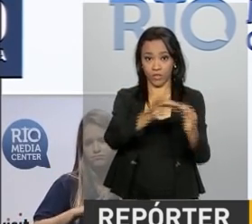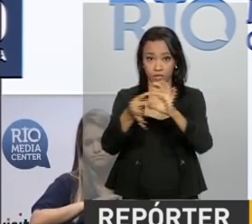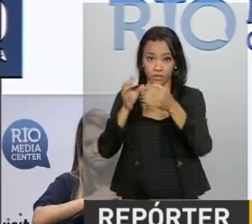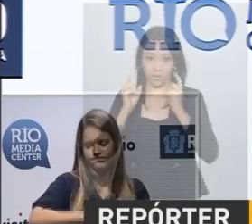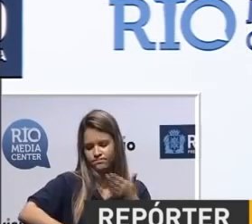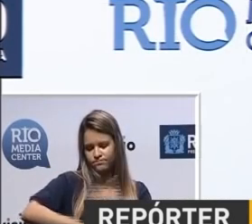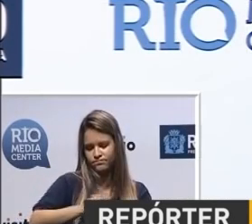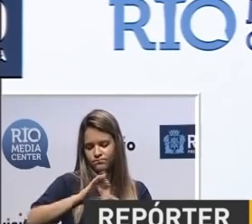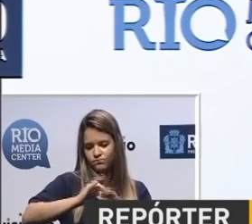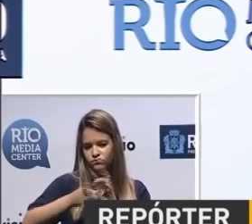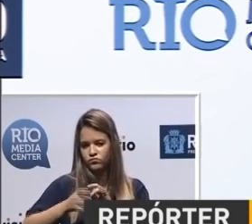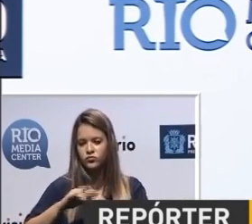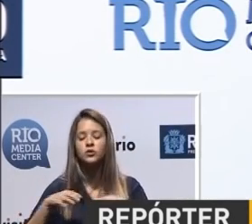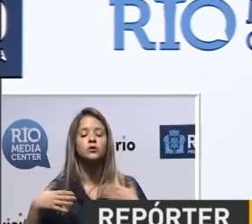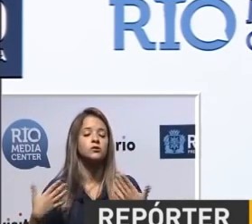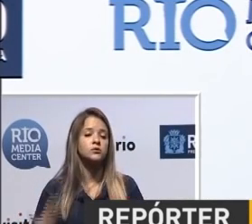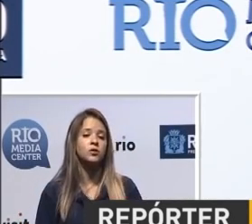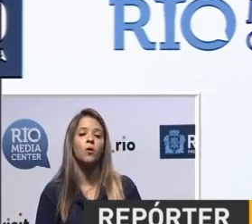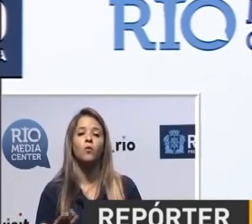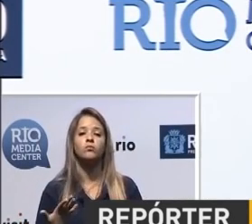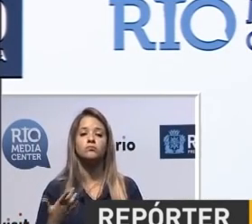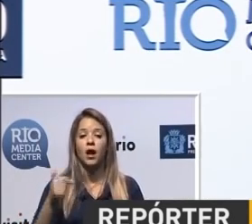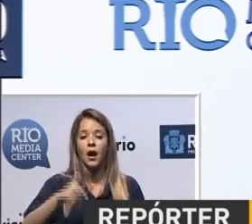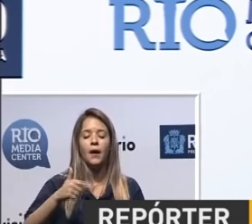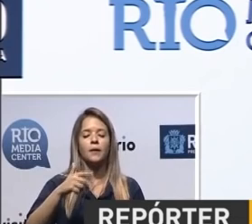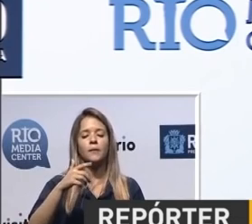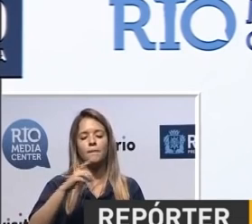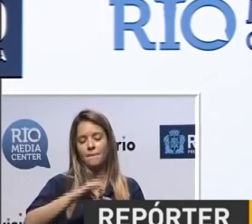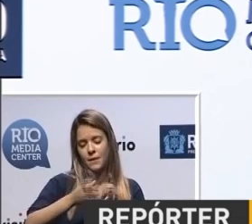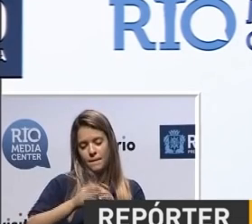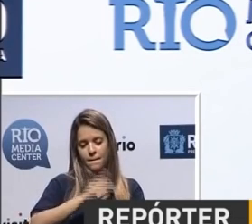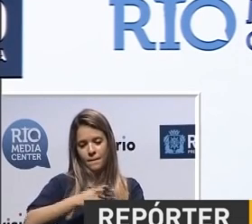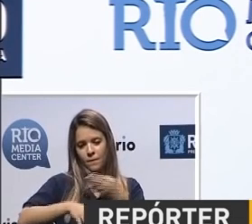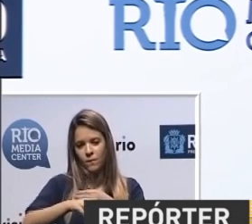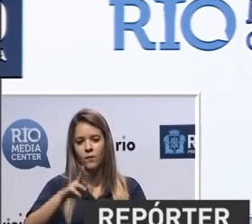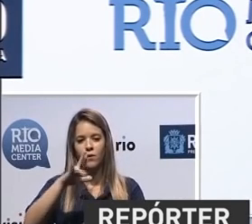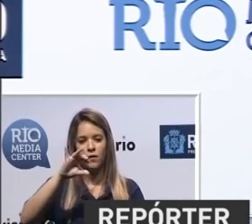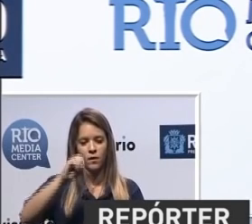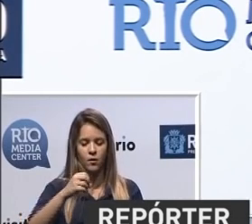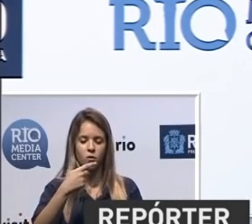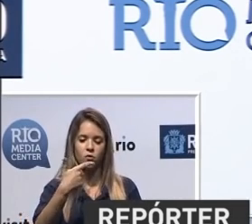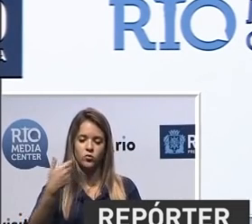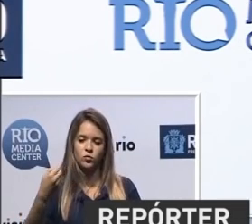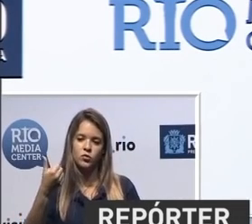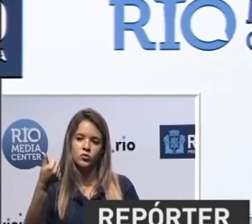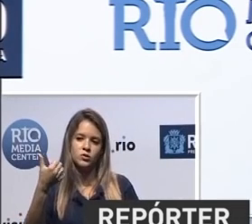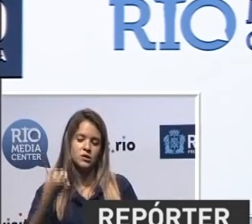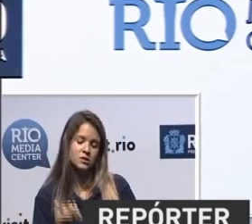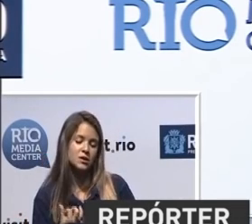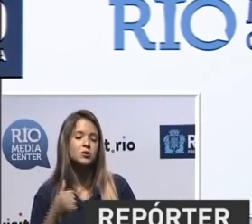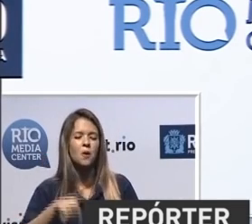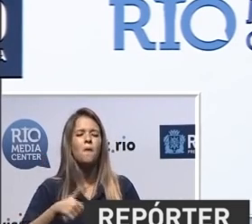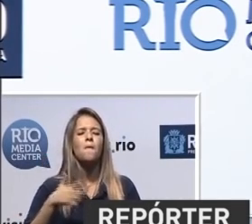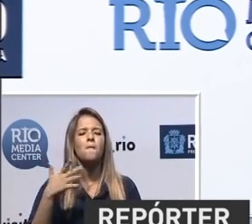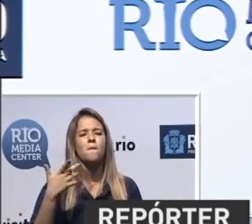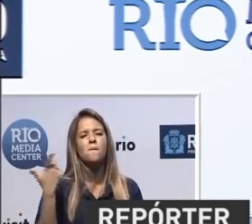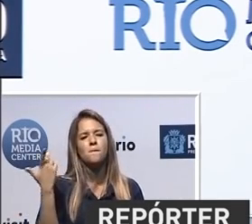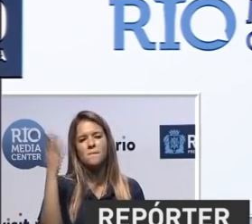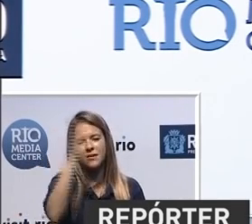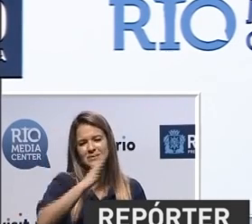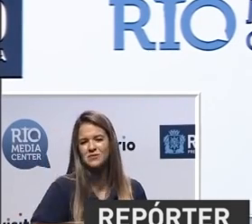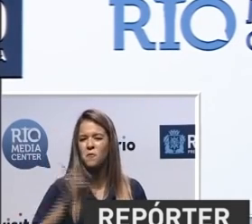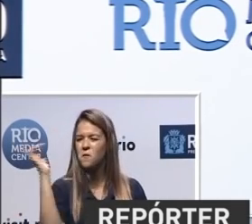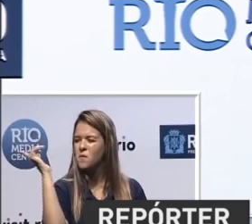Rio 2016, com a certeza de que o Brasil fez uma belíssima campanha, tanto no esporte